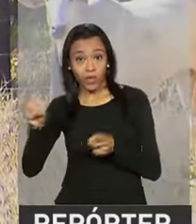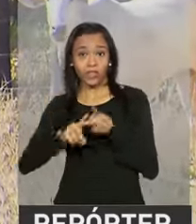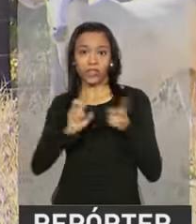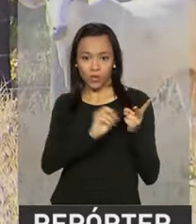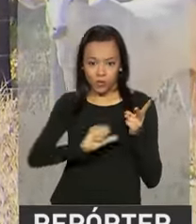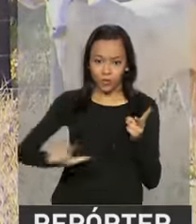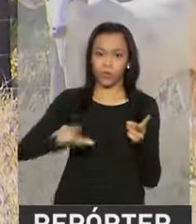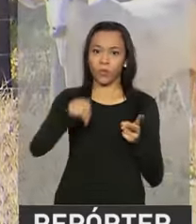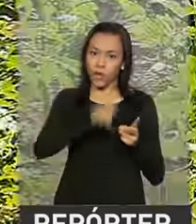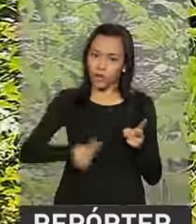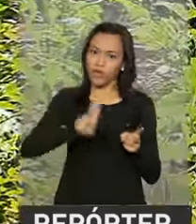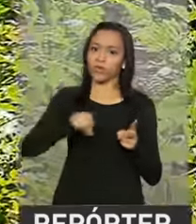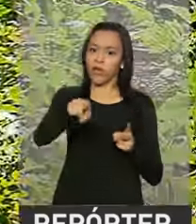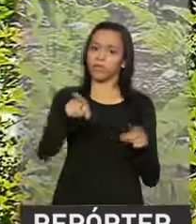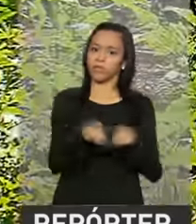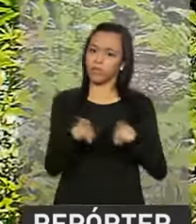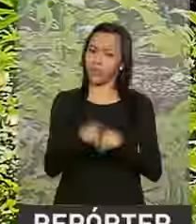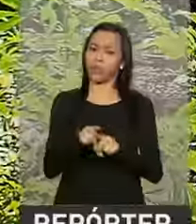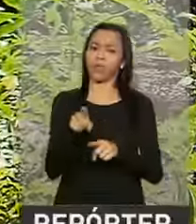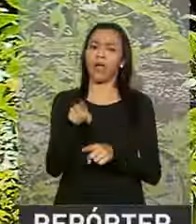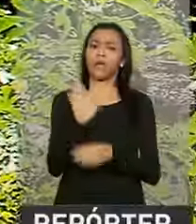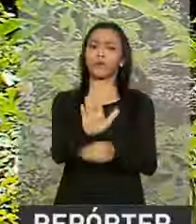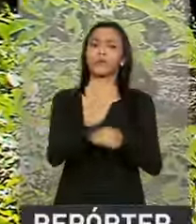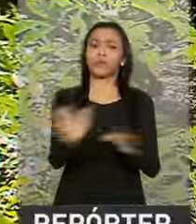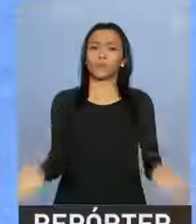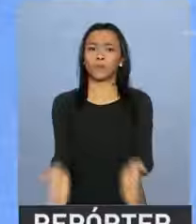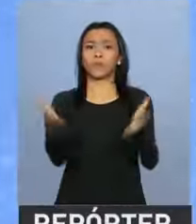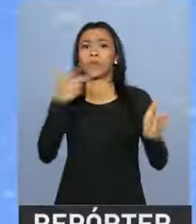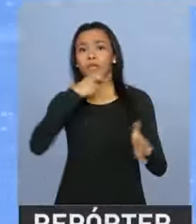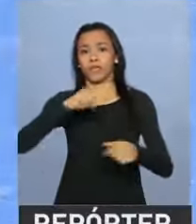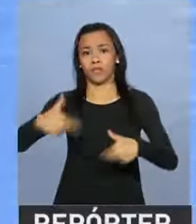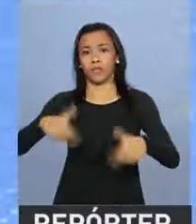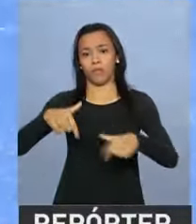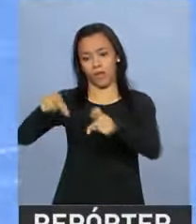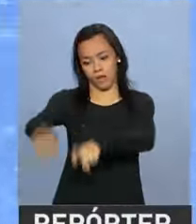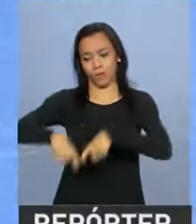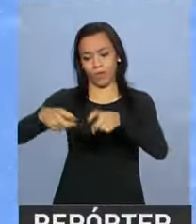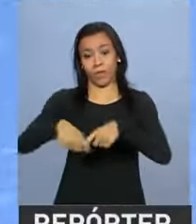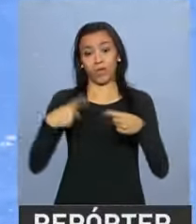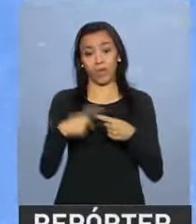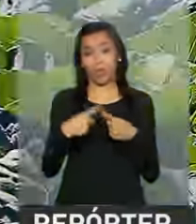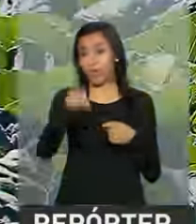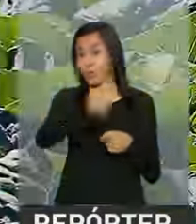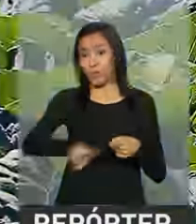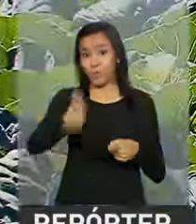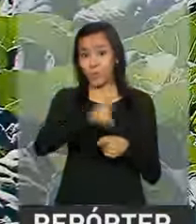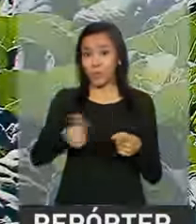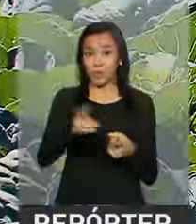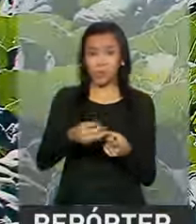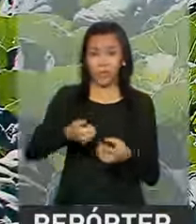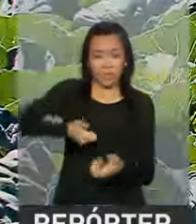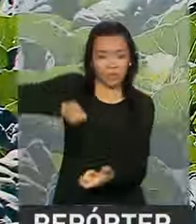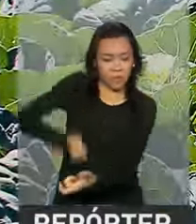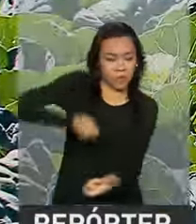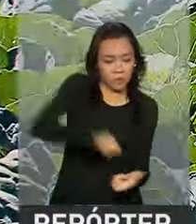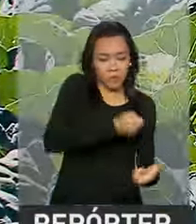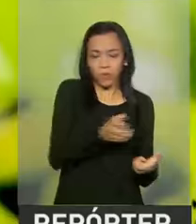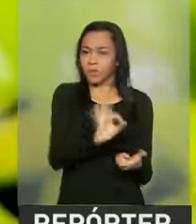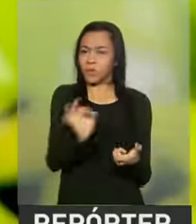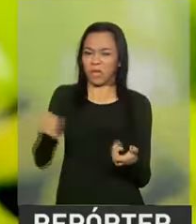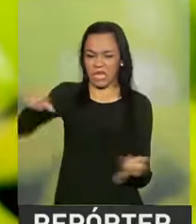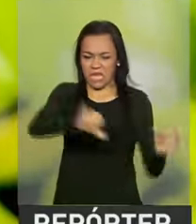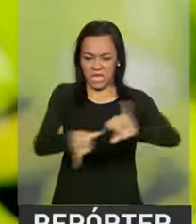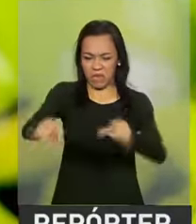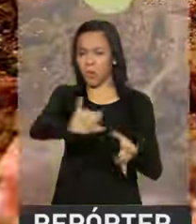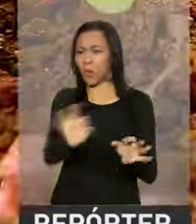lavoura, pecuária e floresta também beneficia o produtor rural, já que exige menos agroquímicos e aumenta a oferta de alimentos.